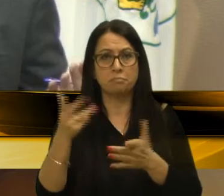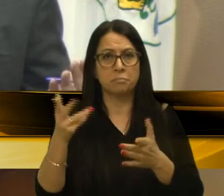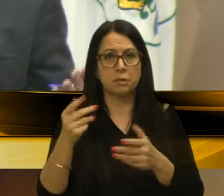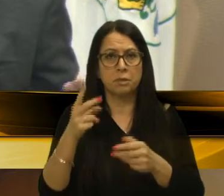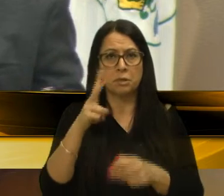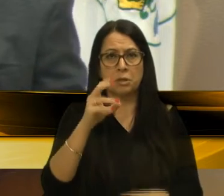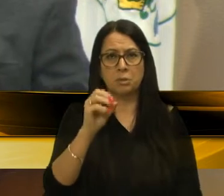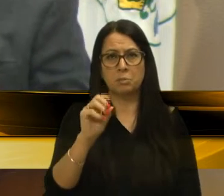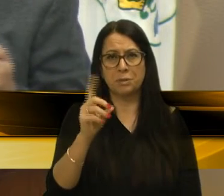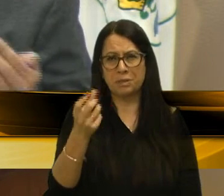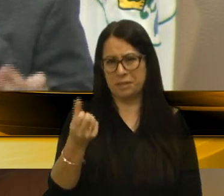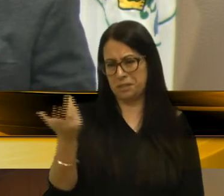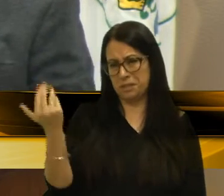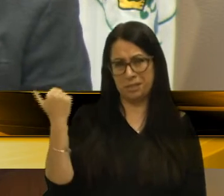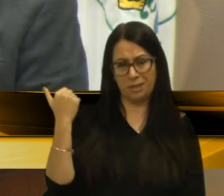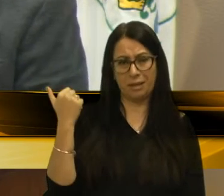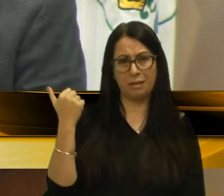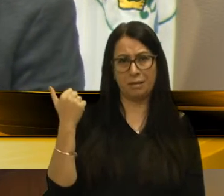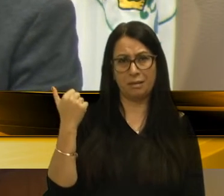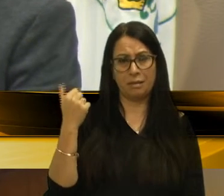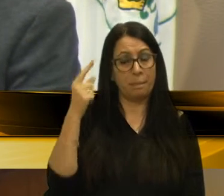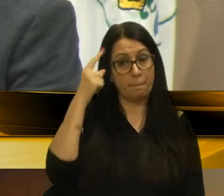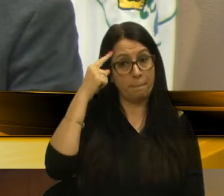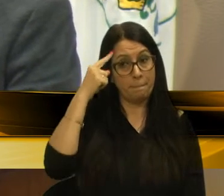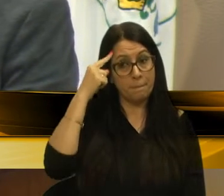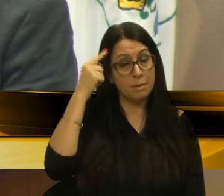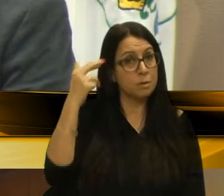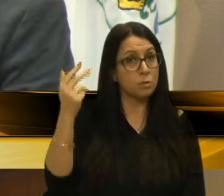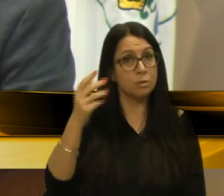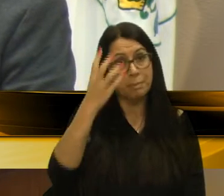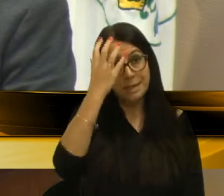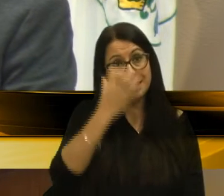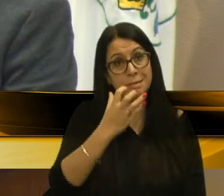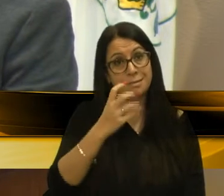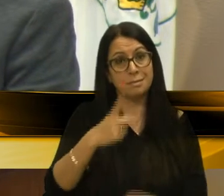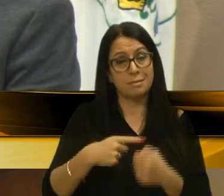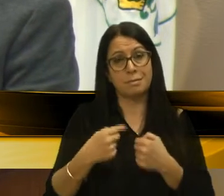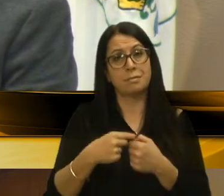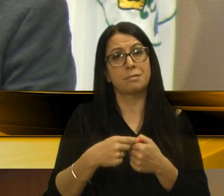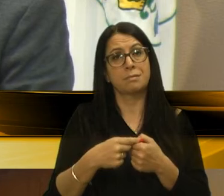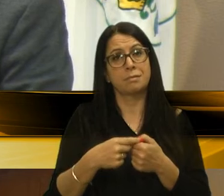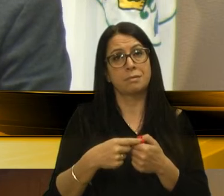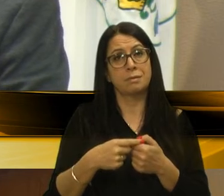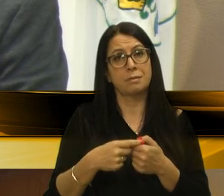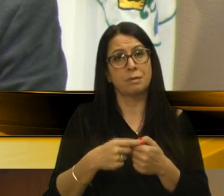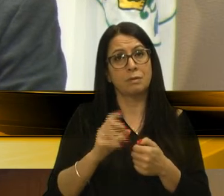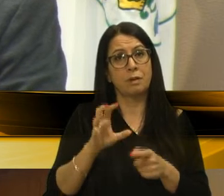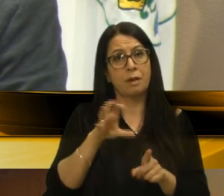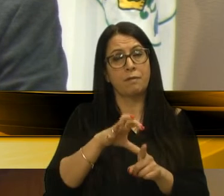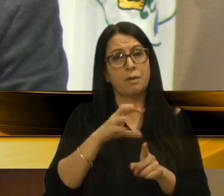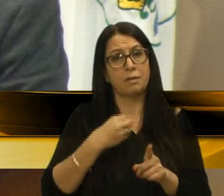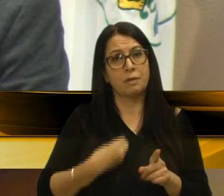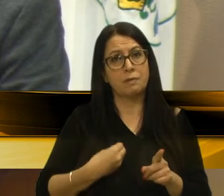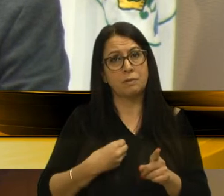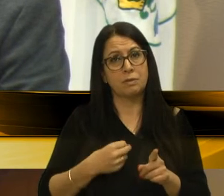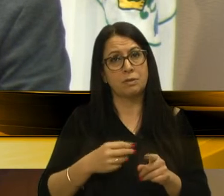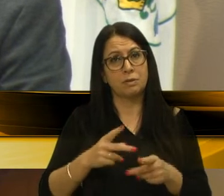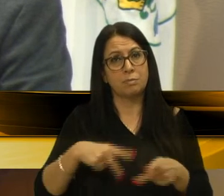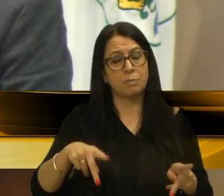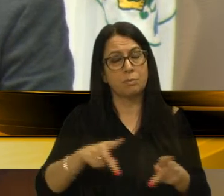2016 nós temos que pensar as coisas mais sérias da cidade as coisas mais sérias estão afetando a vida da nossa população